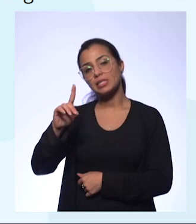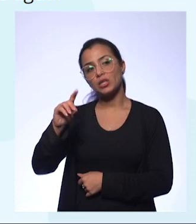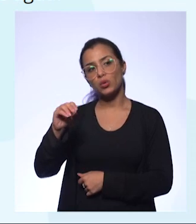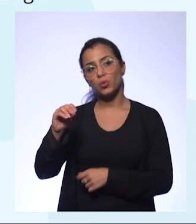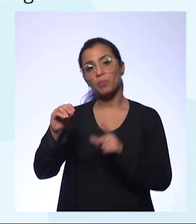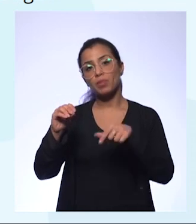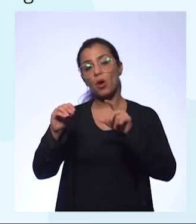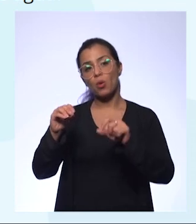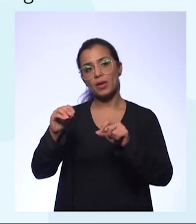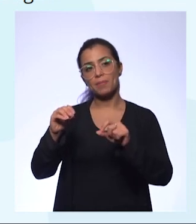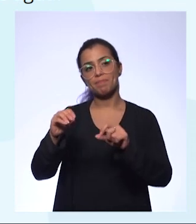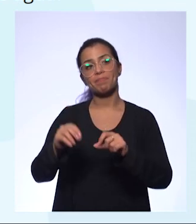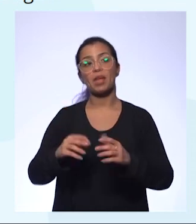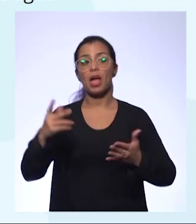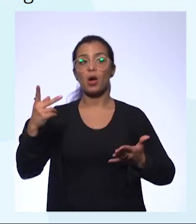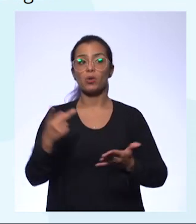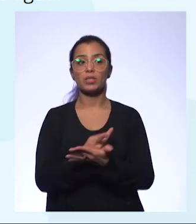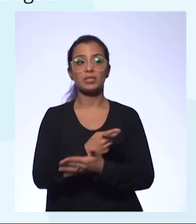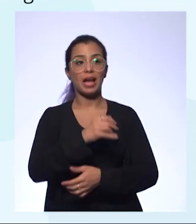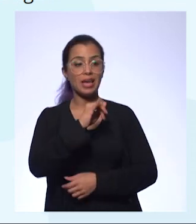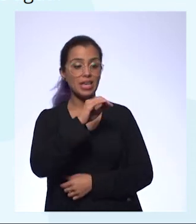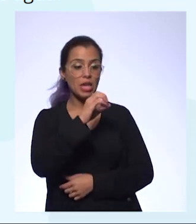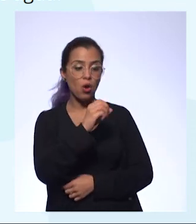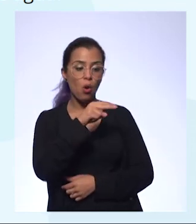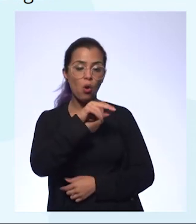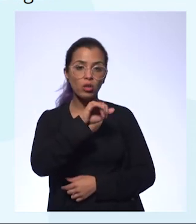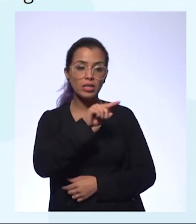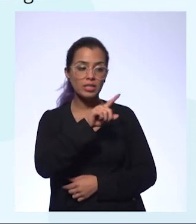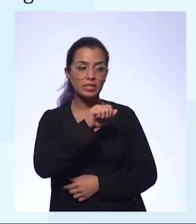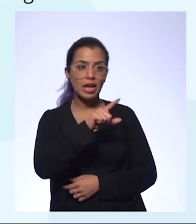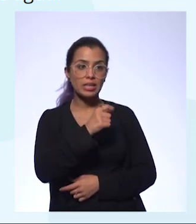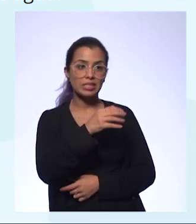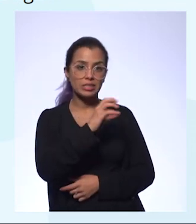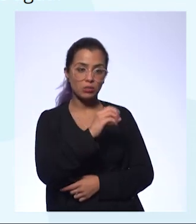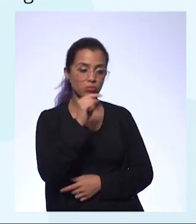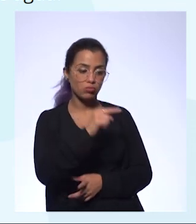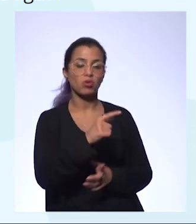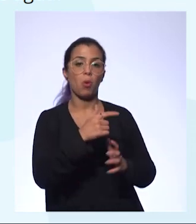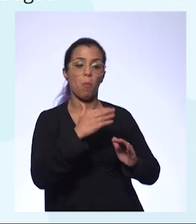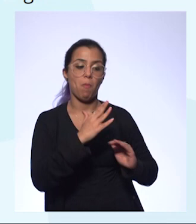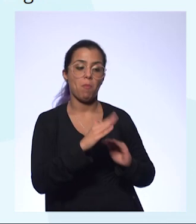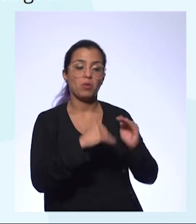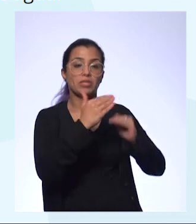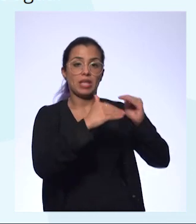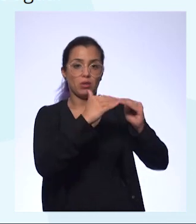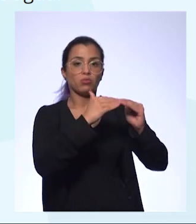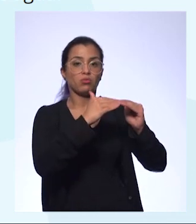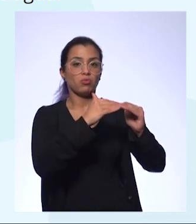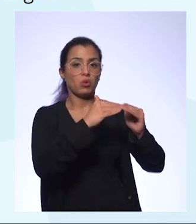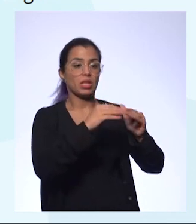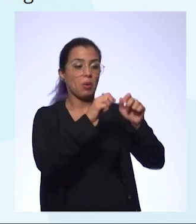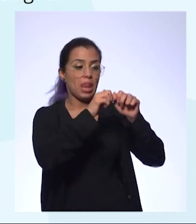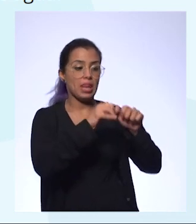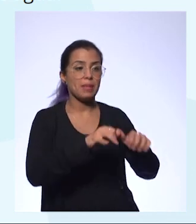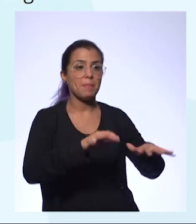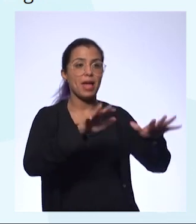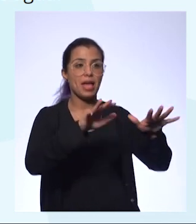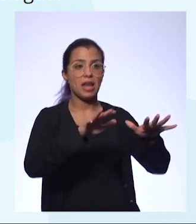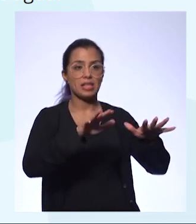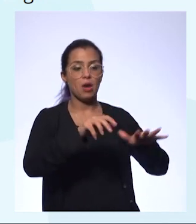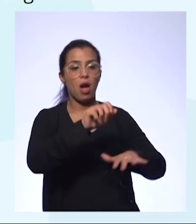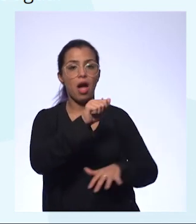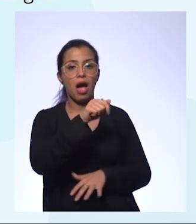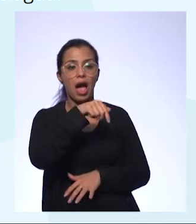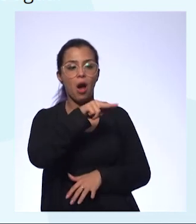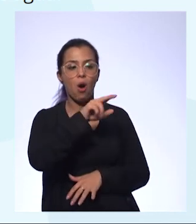uma ionização e com esse processo de ionização, ele vai liberar no meio aquoso, como a Dani falou, que o teu